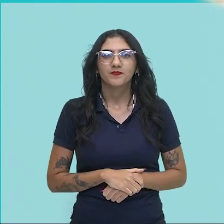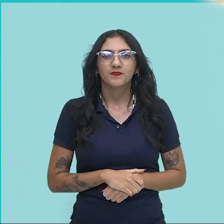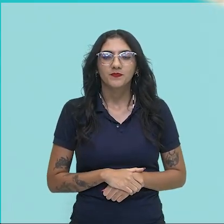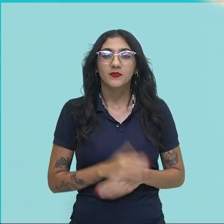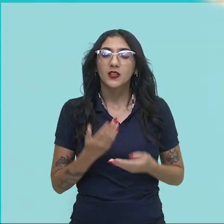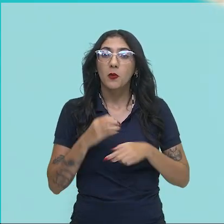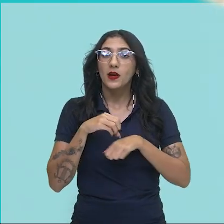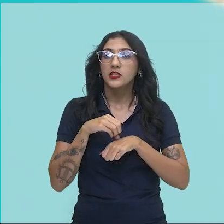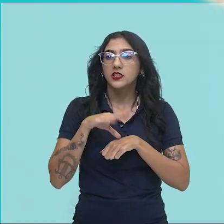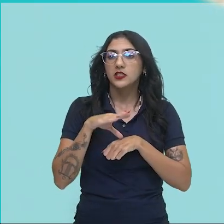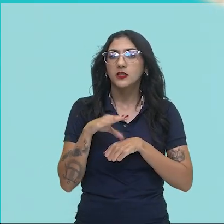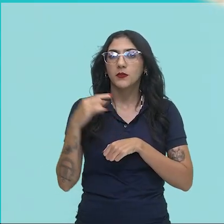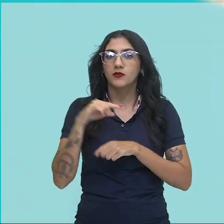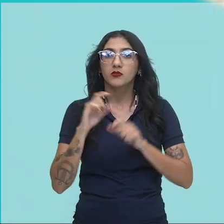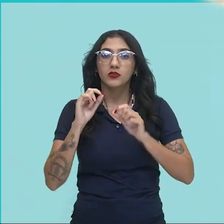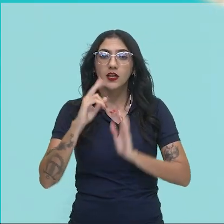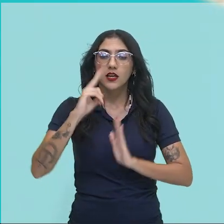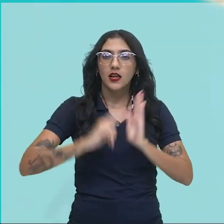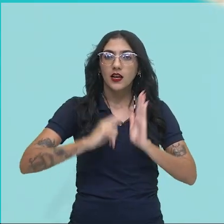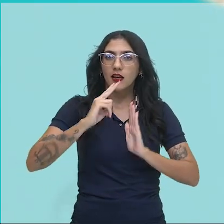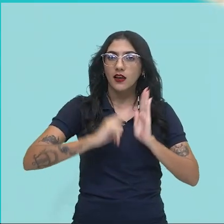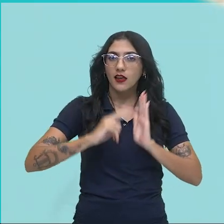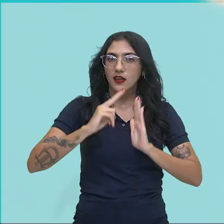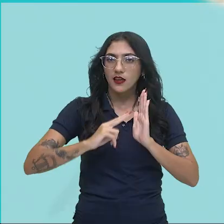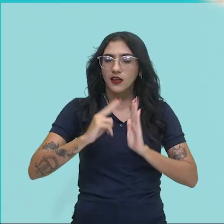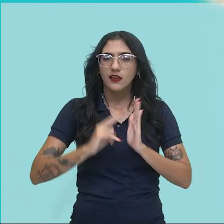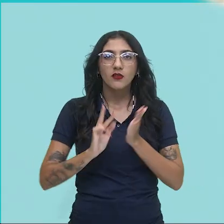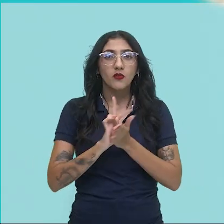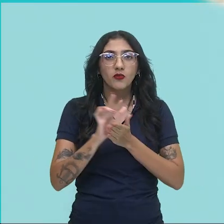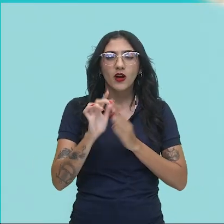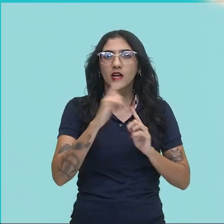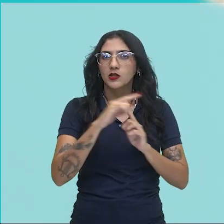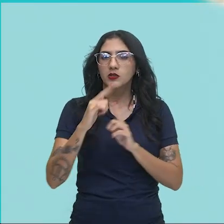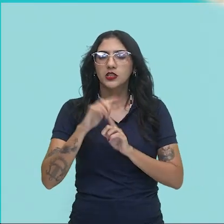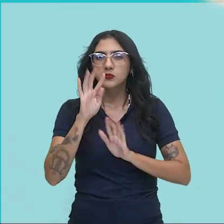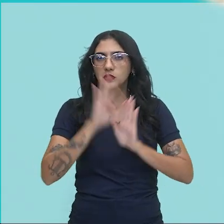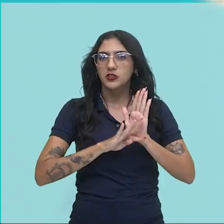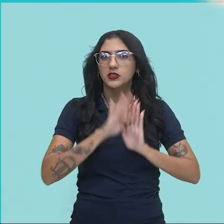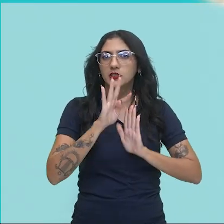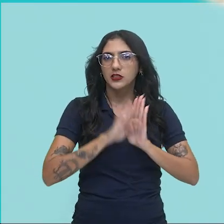minha dica é leiam diferentes tipos de